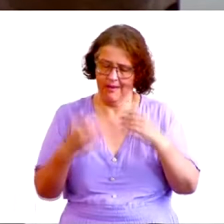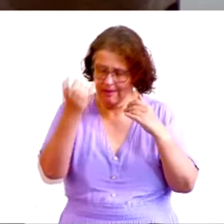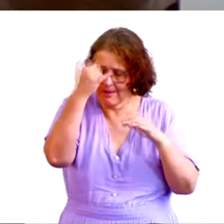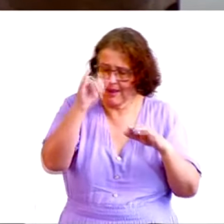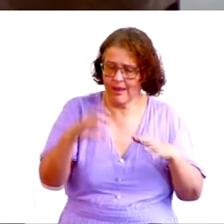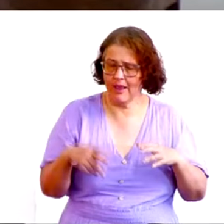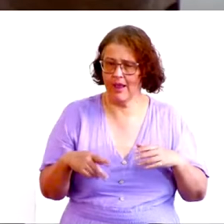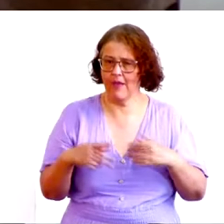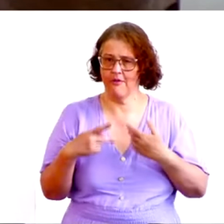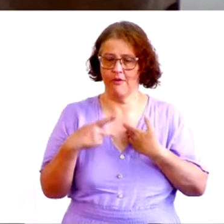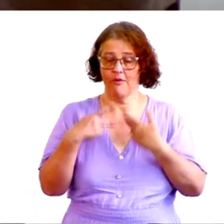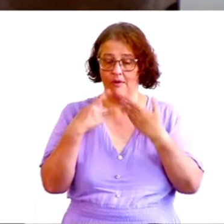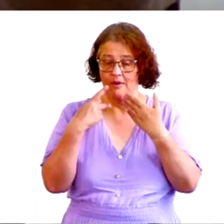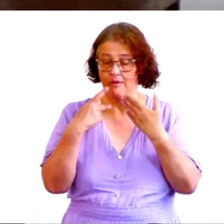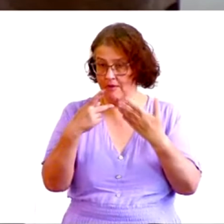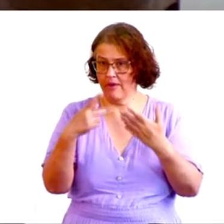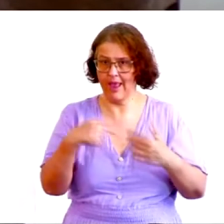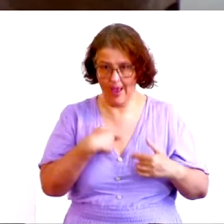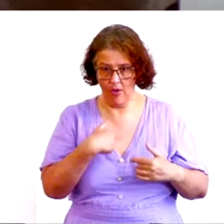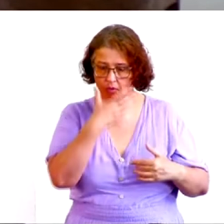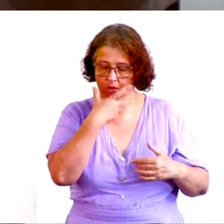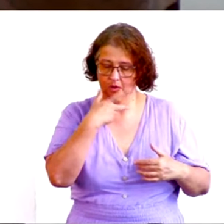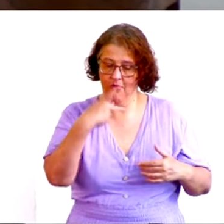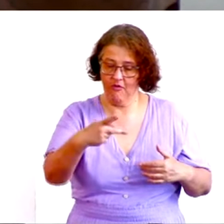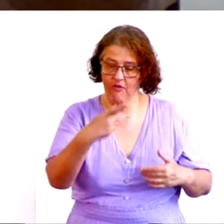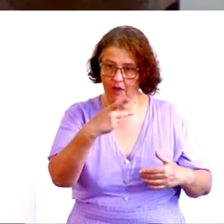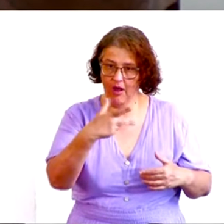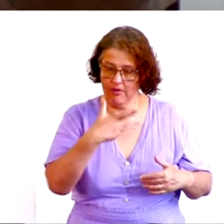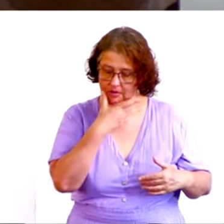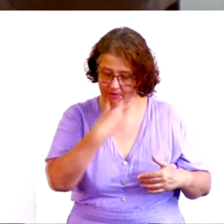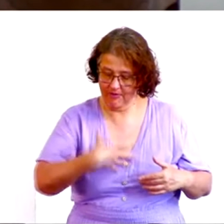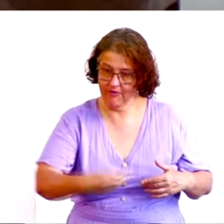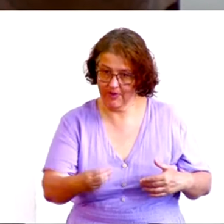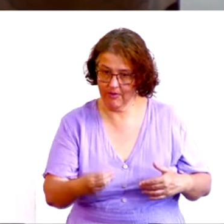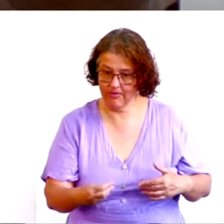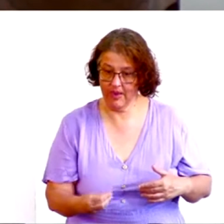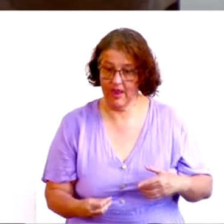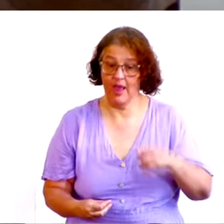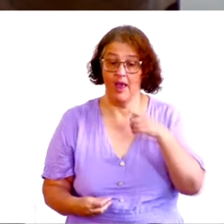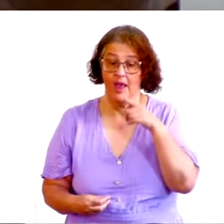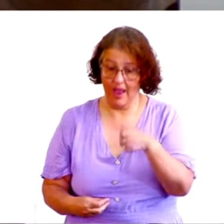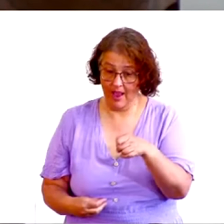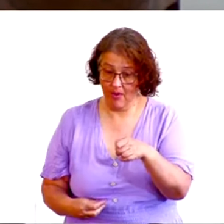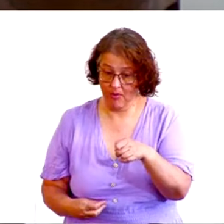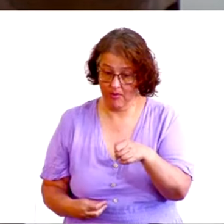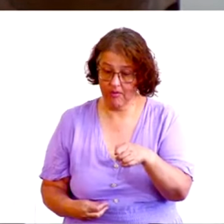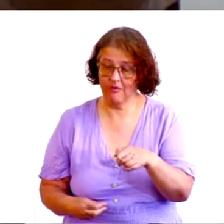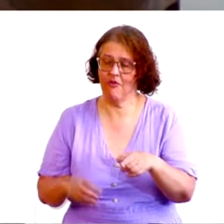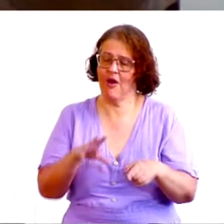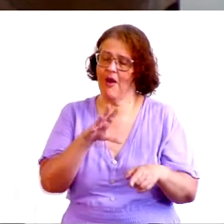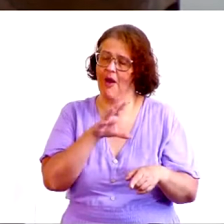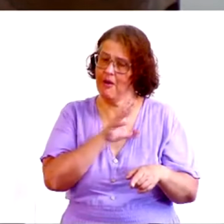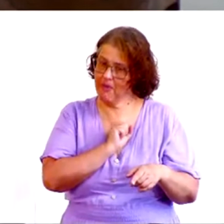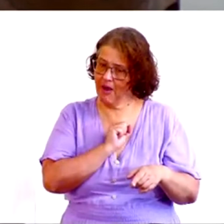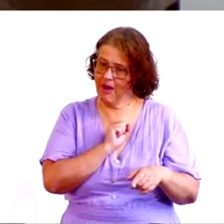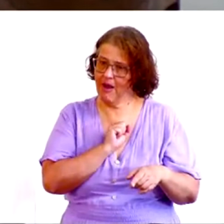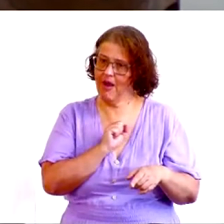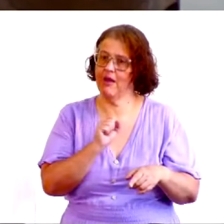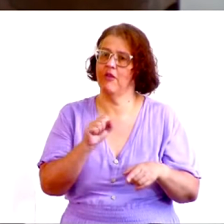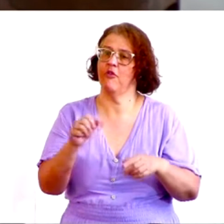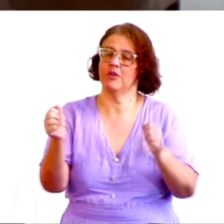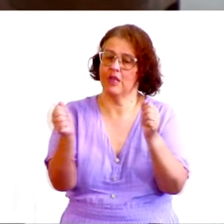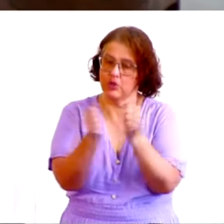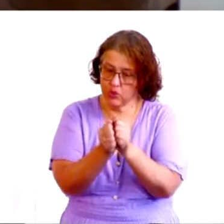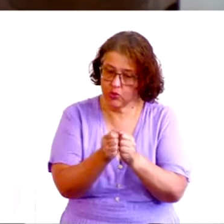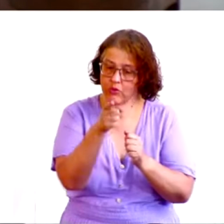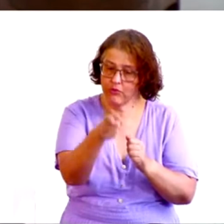de vocês mas uma coisa eu posso prometer eu os amarei todos os dias da minha